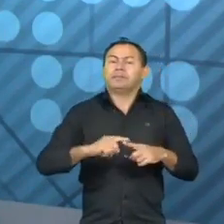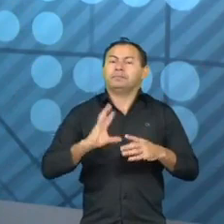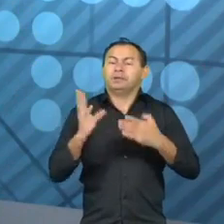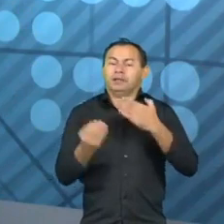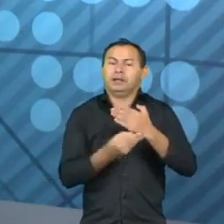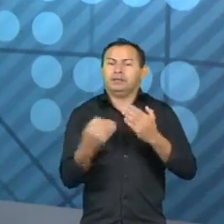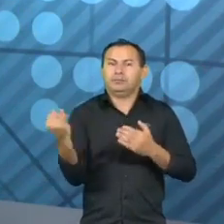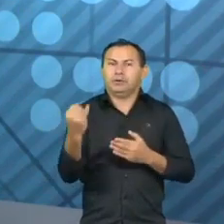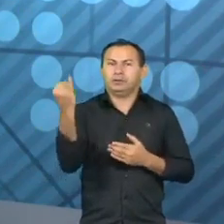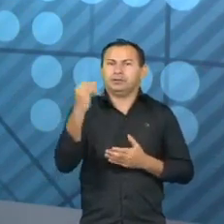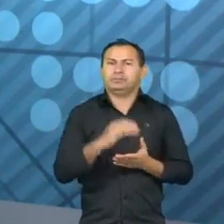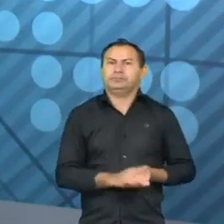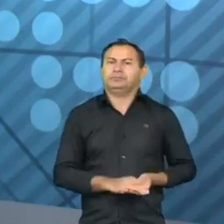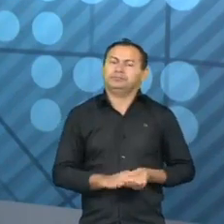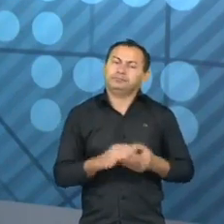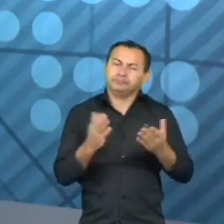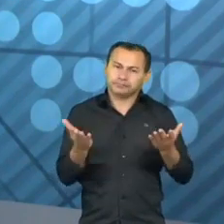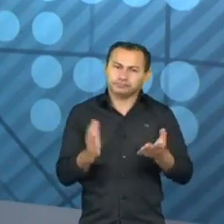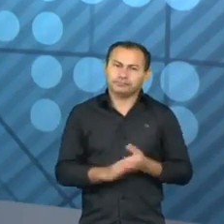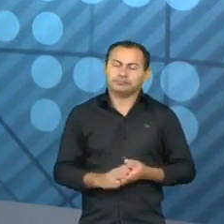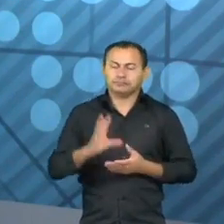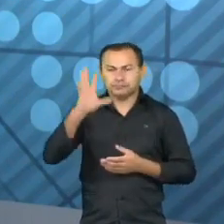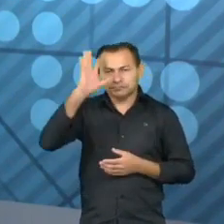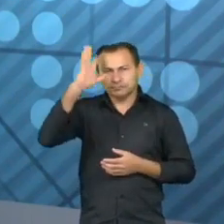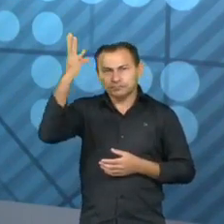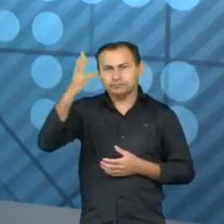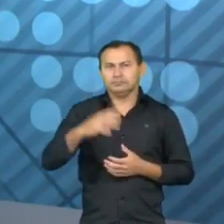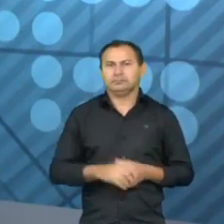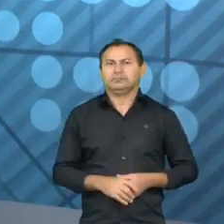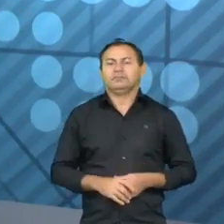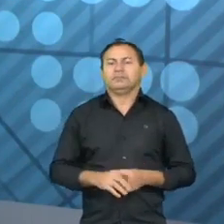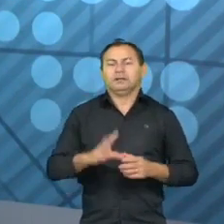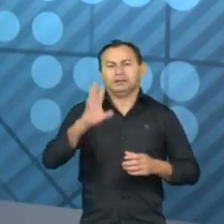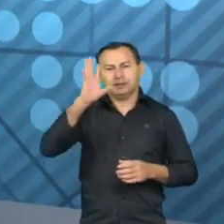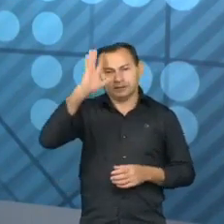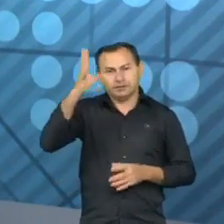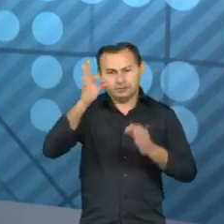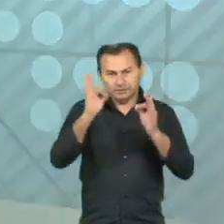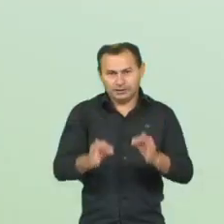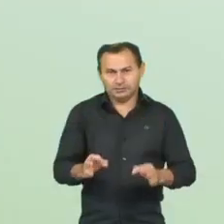muito úteis no momento da tomada de decisões.